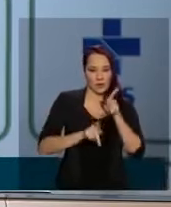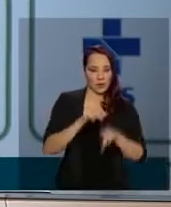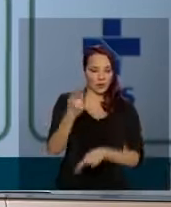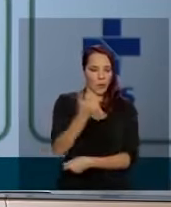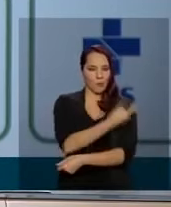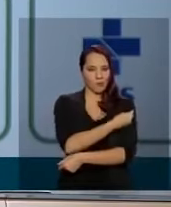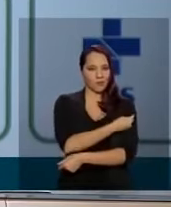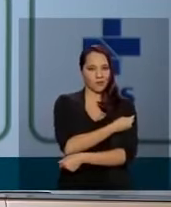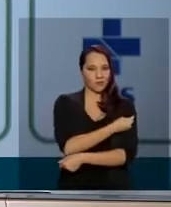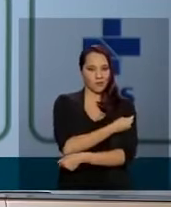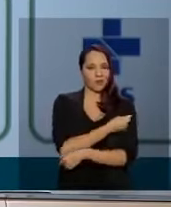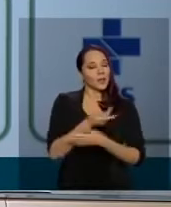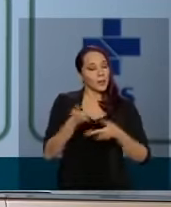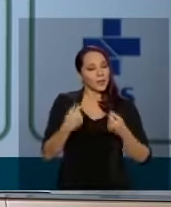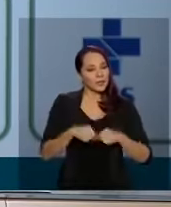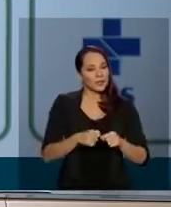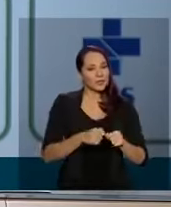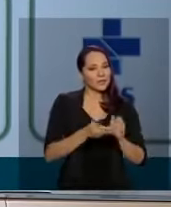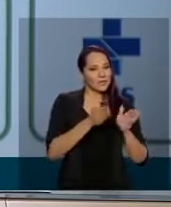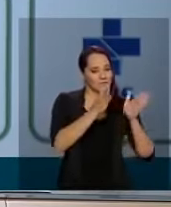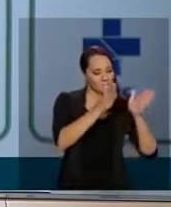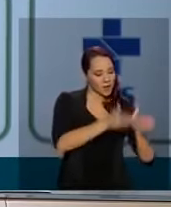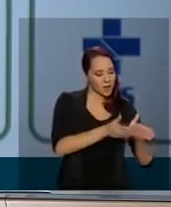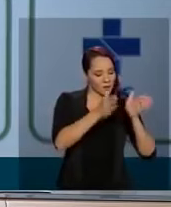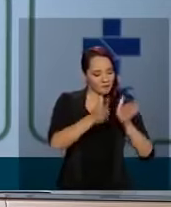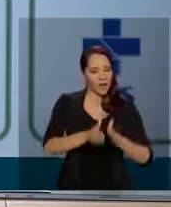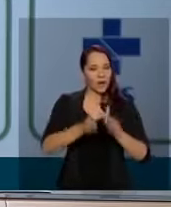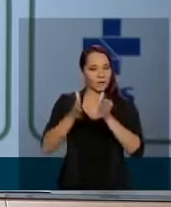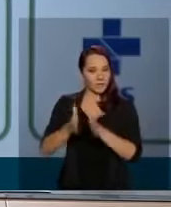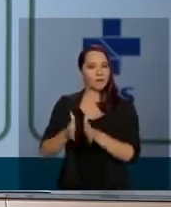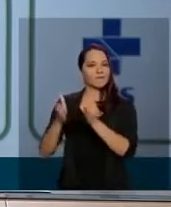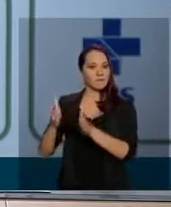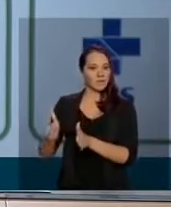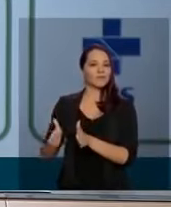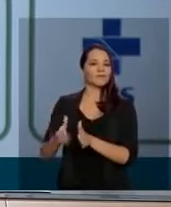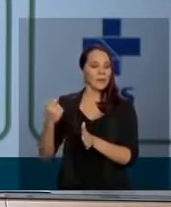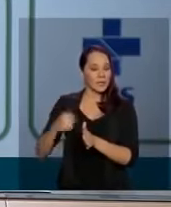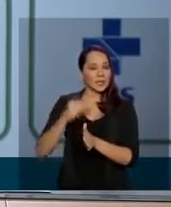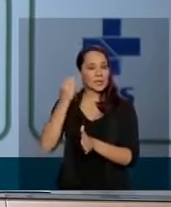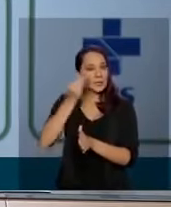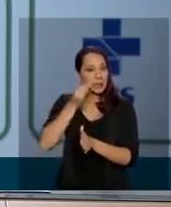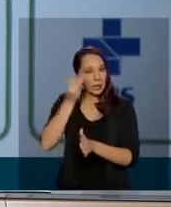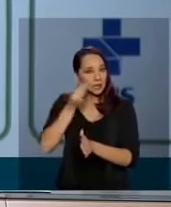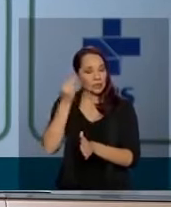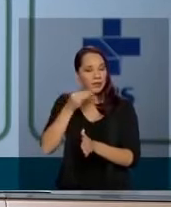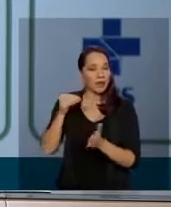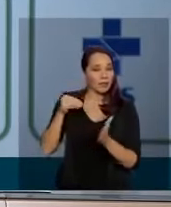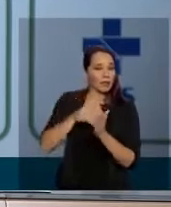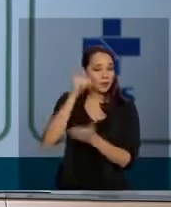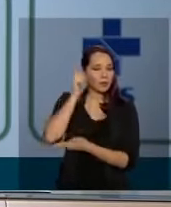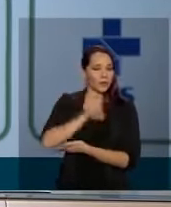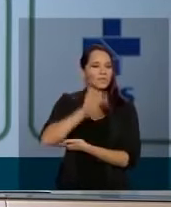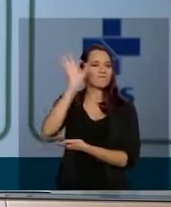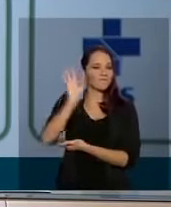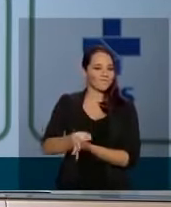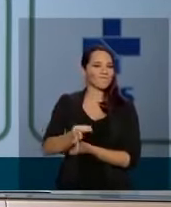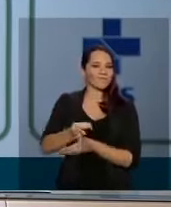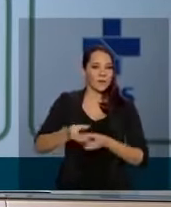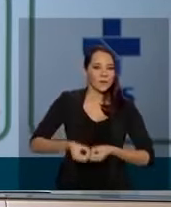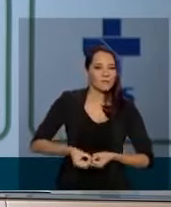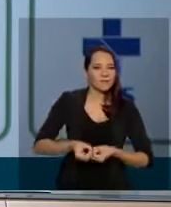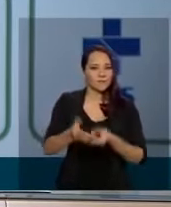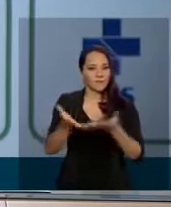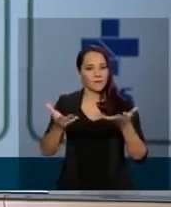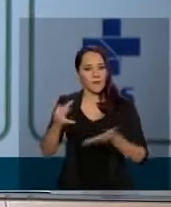na população, ela passa por várias fases clínicas, várias fases de testagem, até efetivamente ser disponibilizada